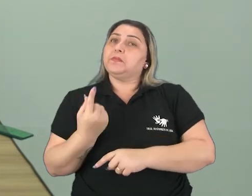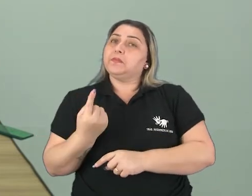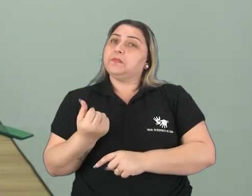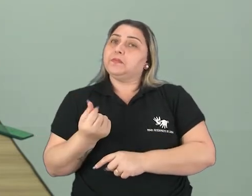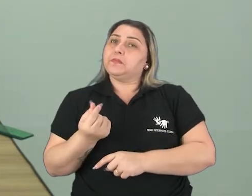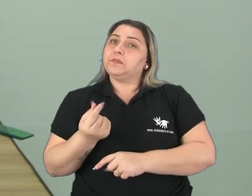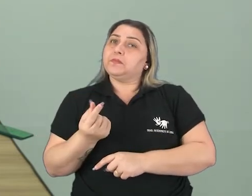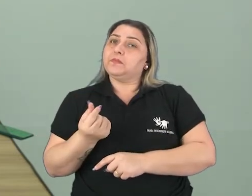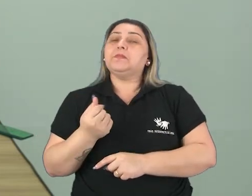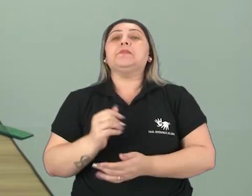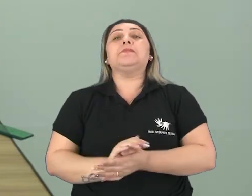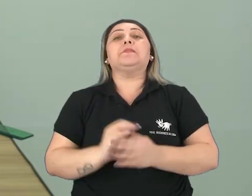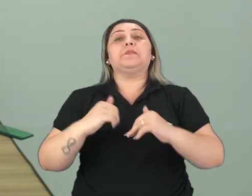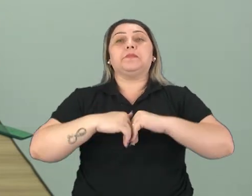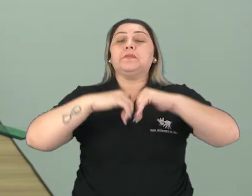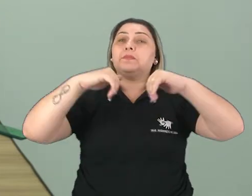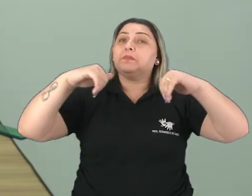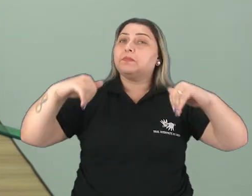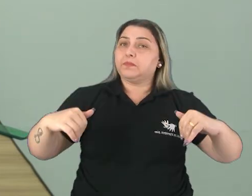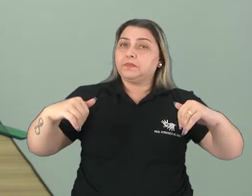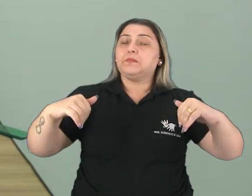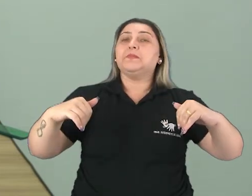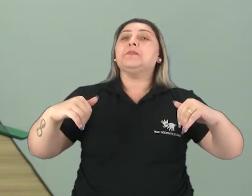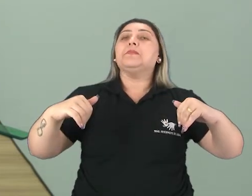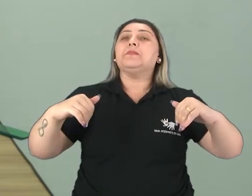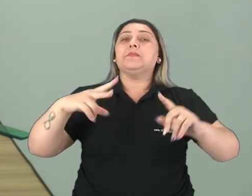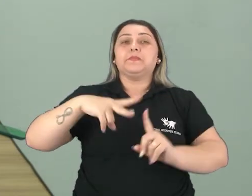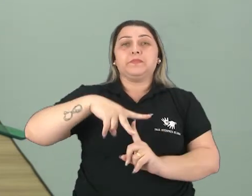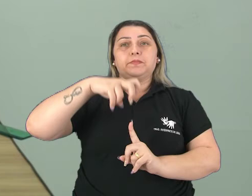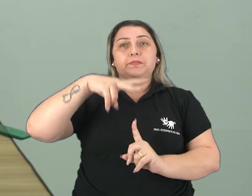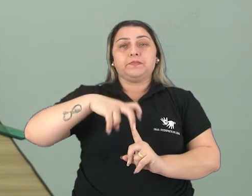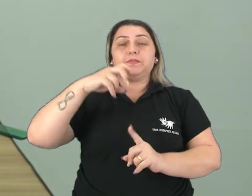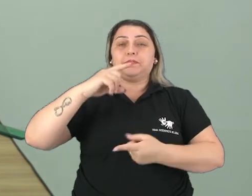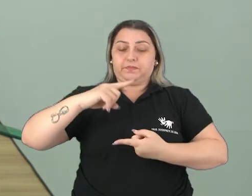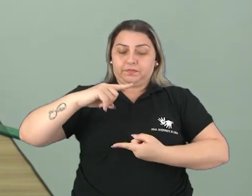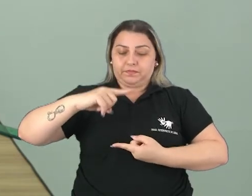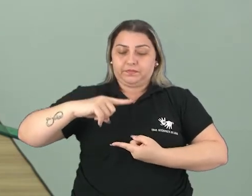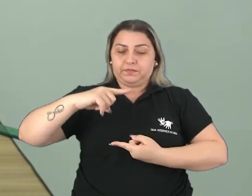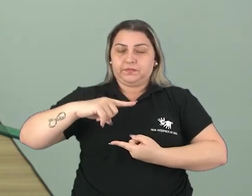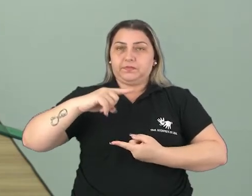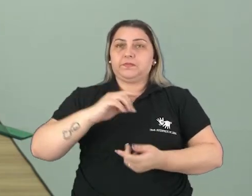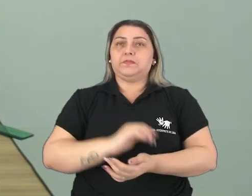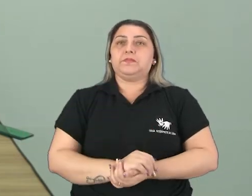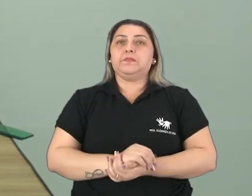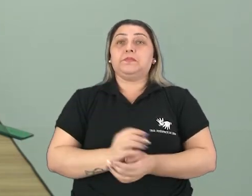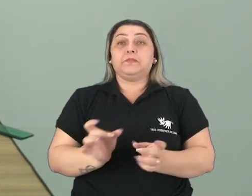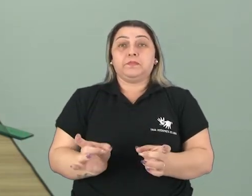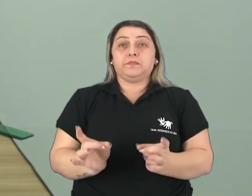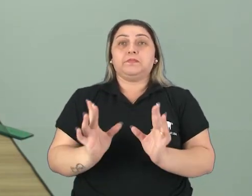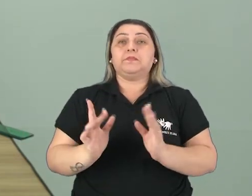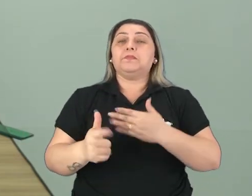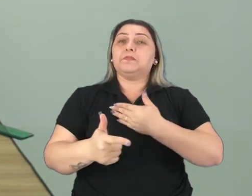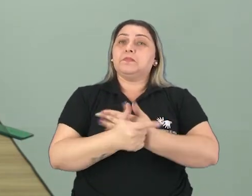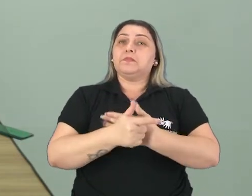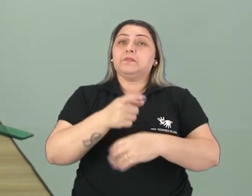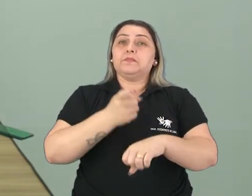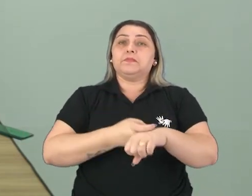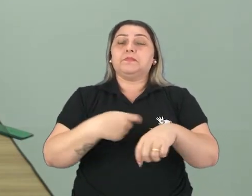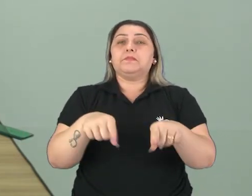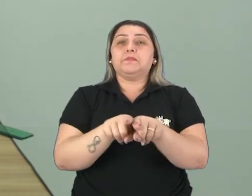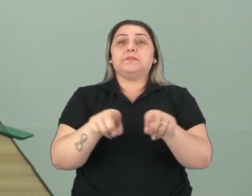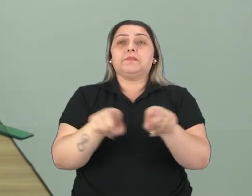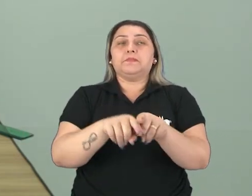Muitas pessoas, elas separam as garrafas PET, separam as latinhas, para elas venderem o papelão também.